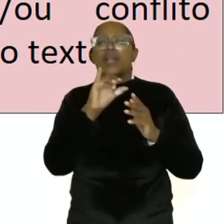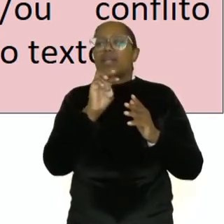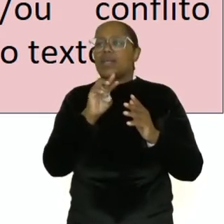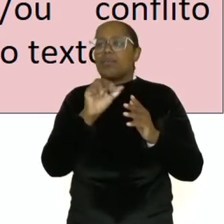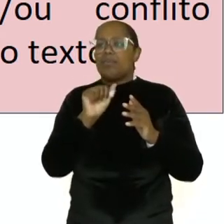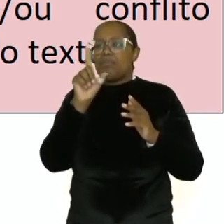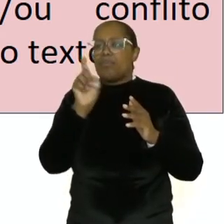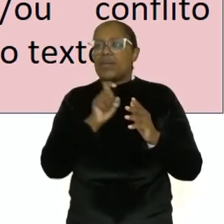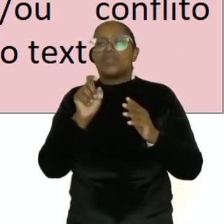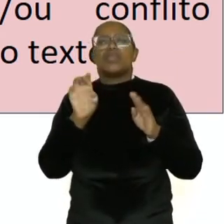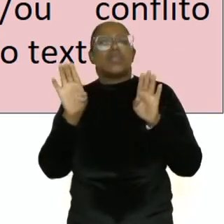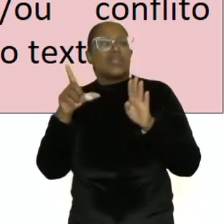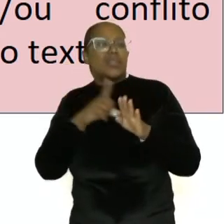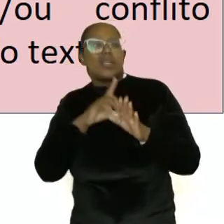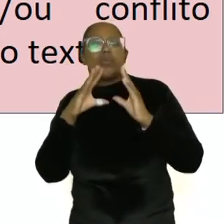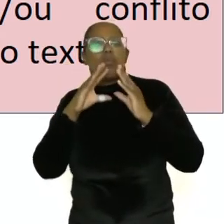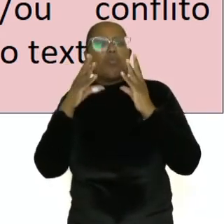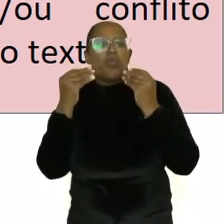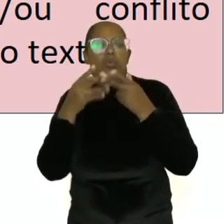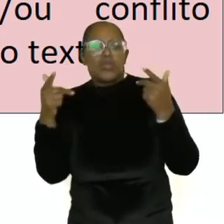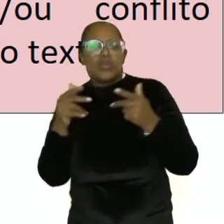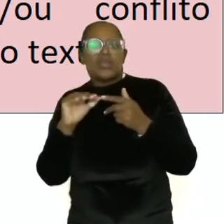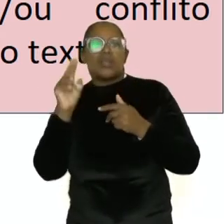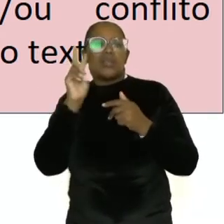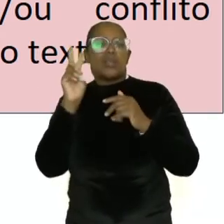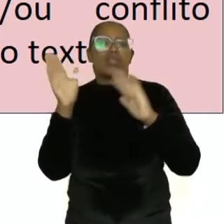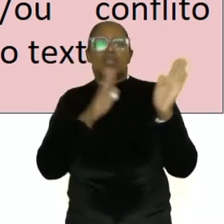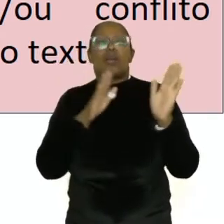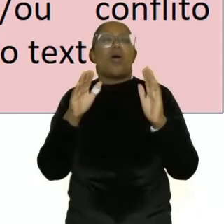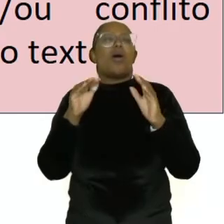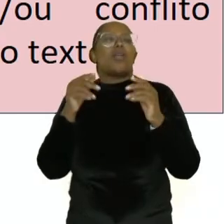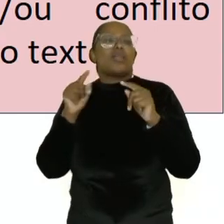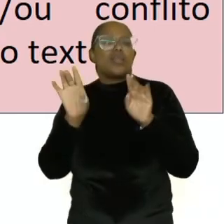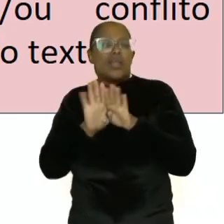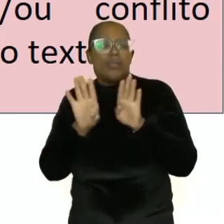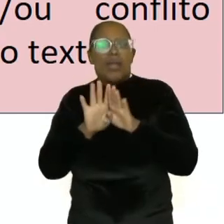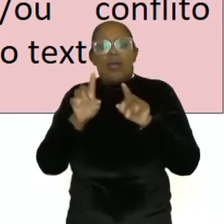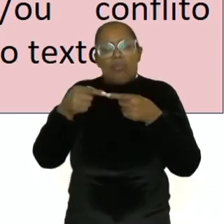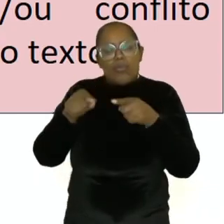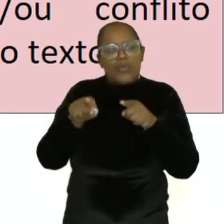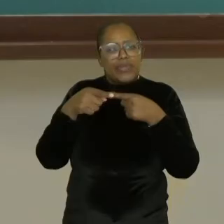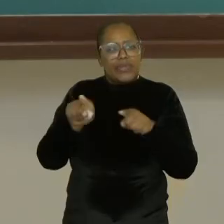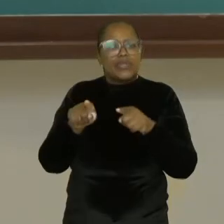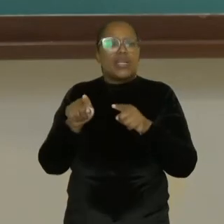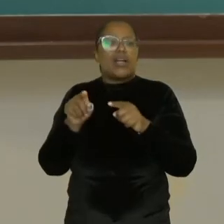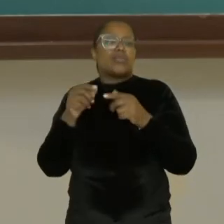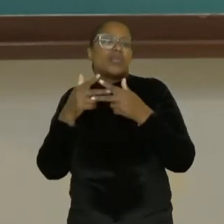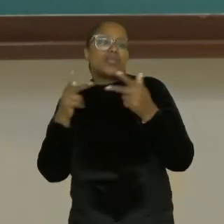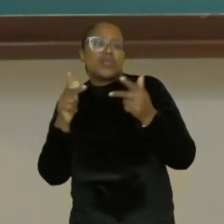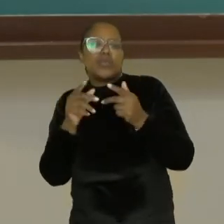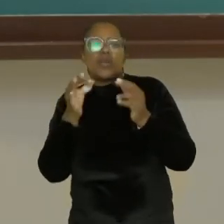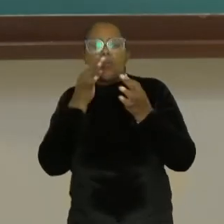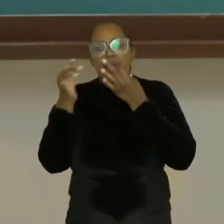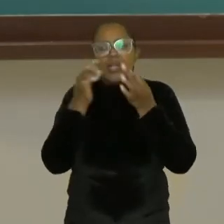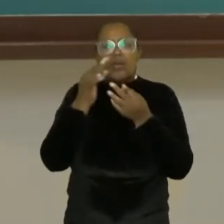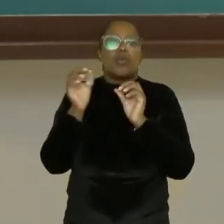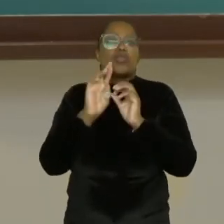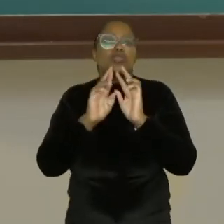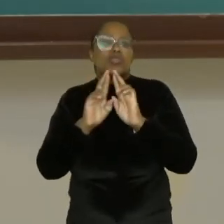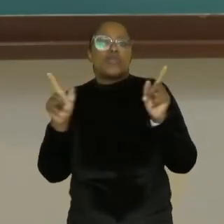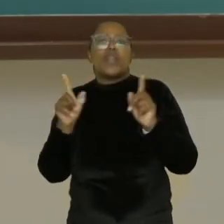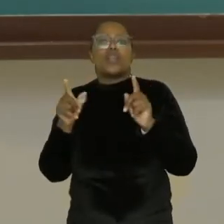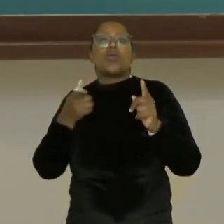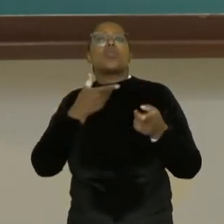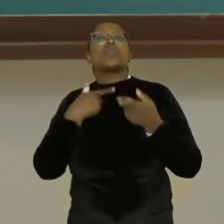conflito que envolve toda a história. Pode ser provocado por diversos fatores, como divergências de opiniões, desejos